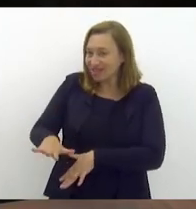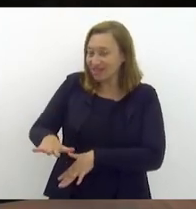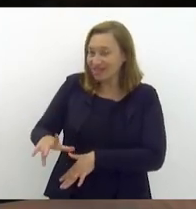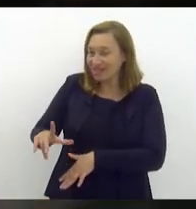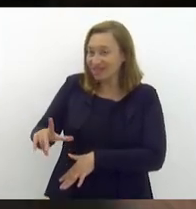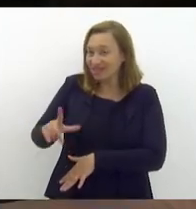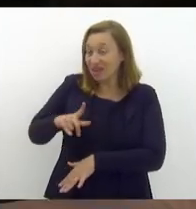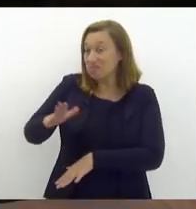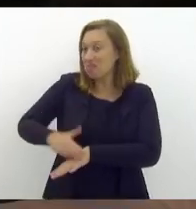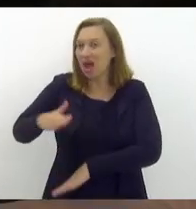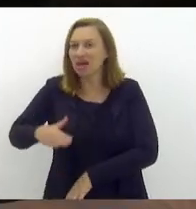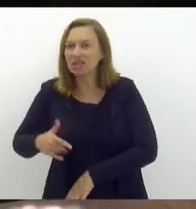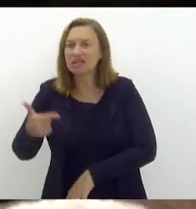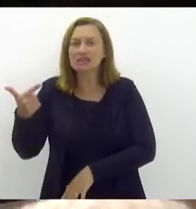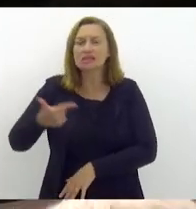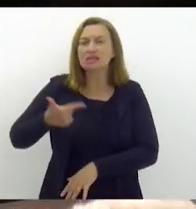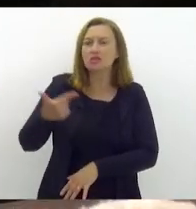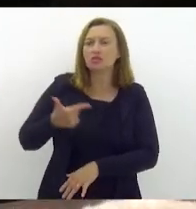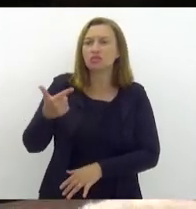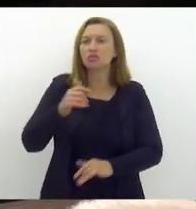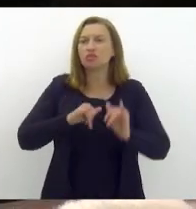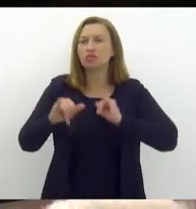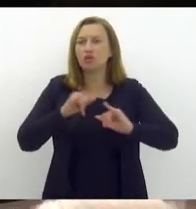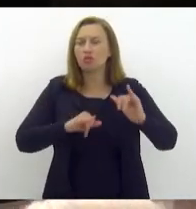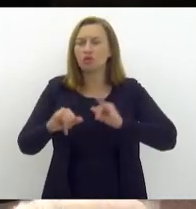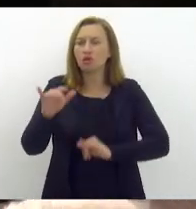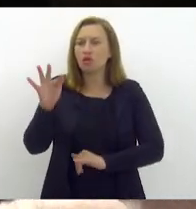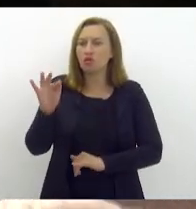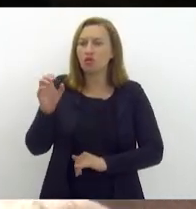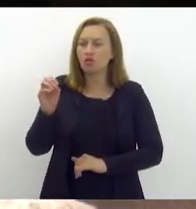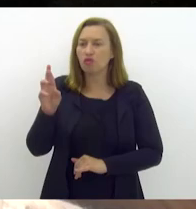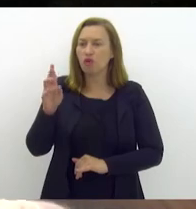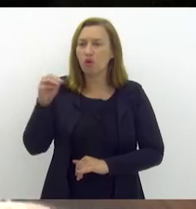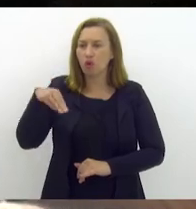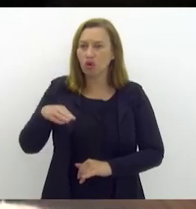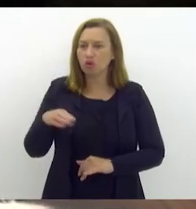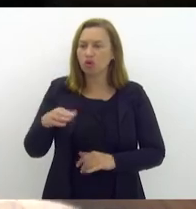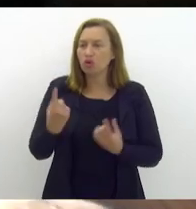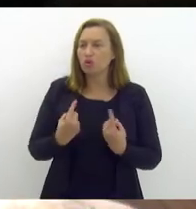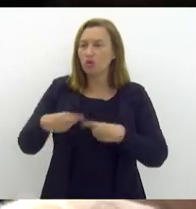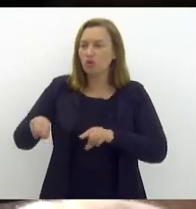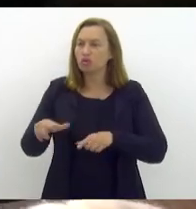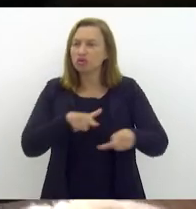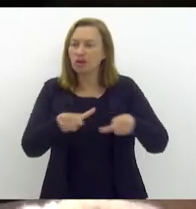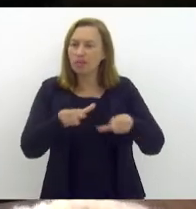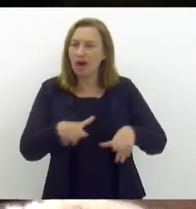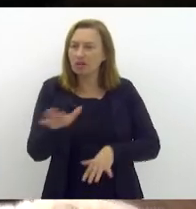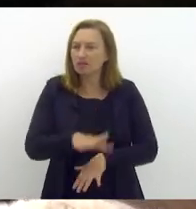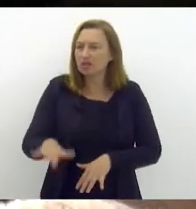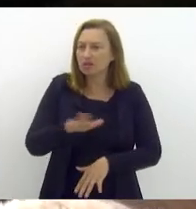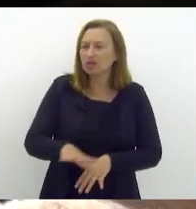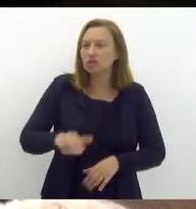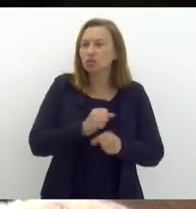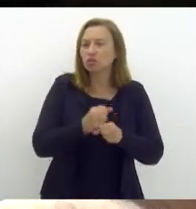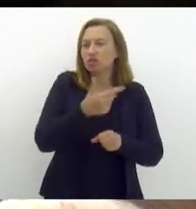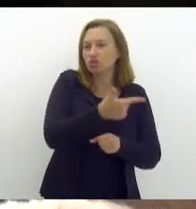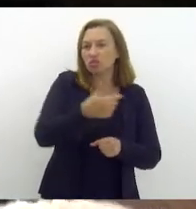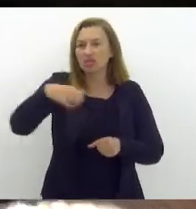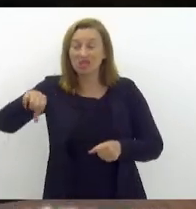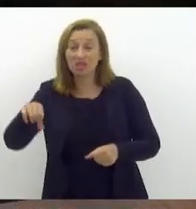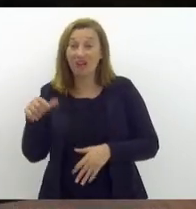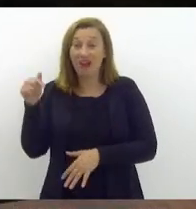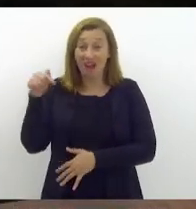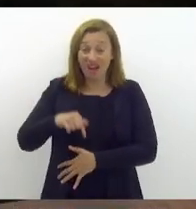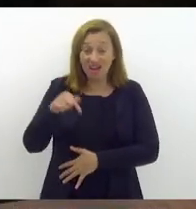acontece. Segundo dados do Fórum Nacional de Combate ao Trabalho Infantil do ano de 2019,